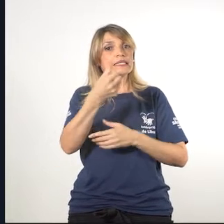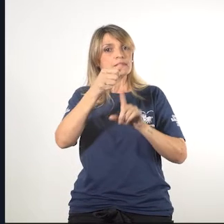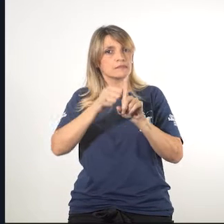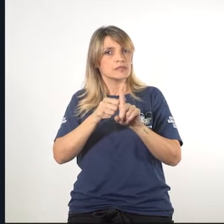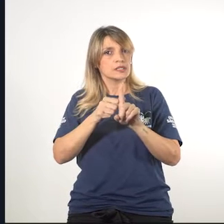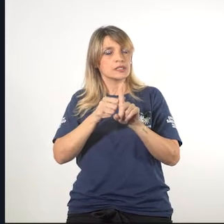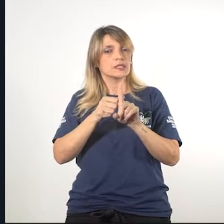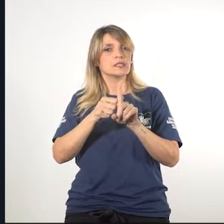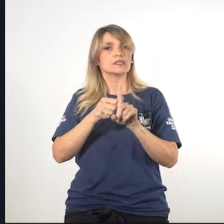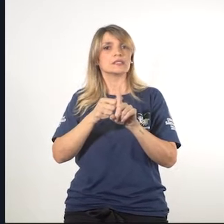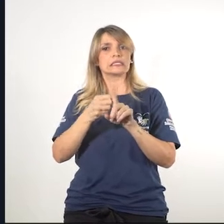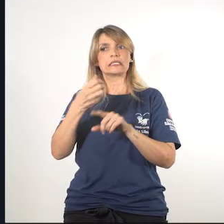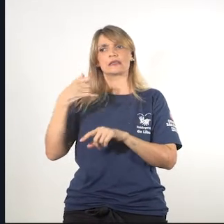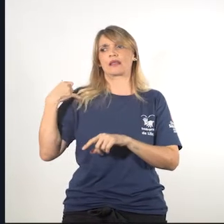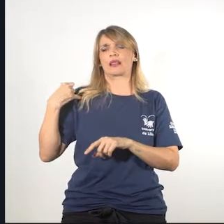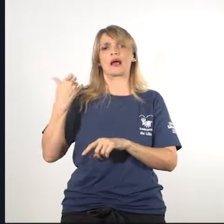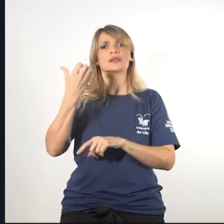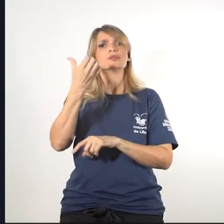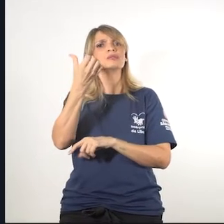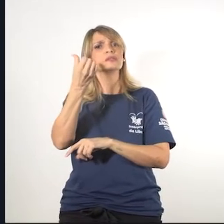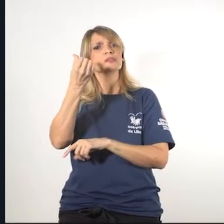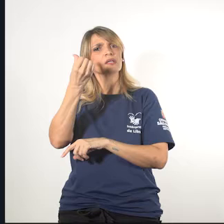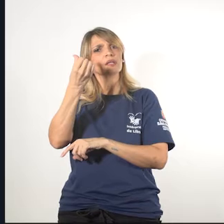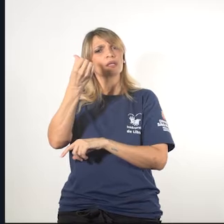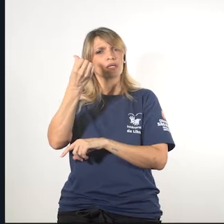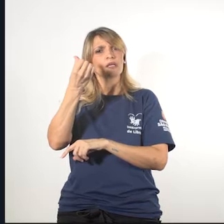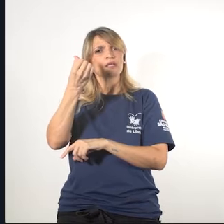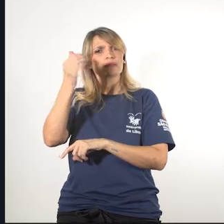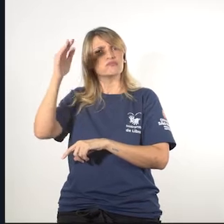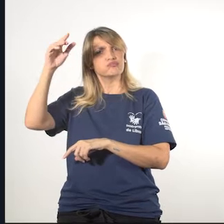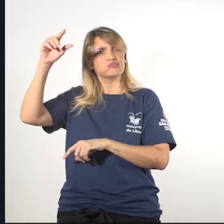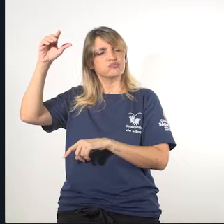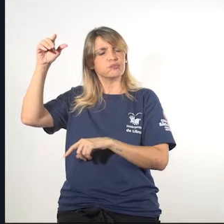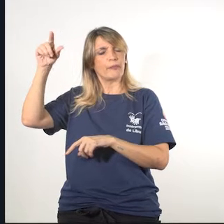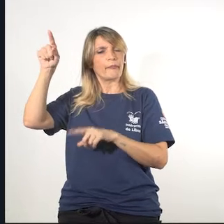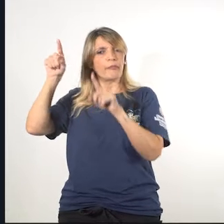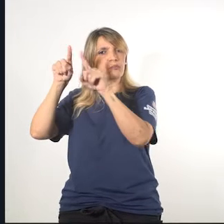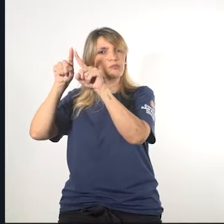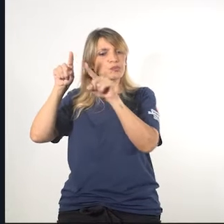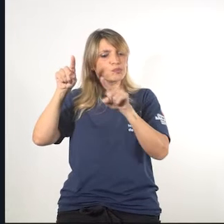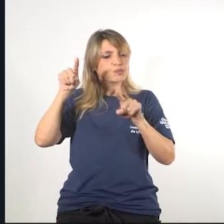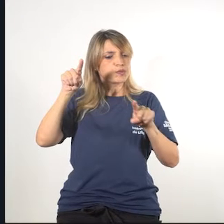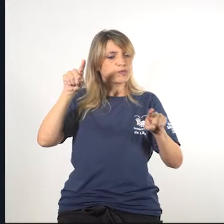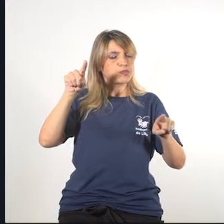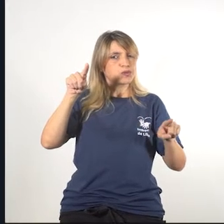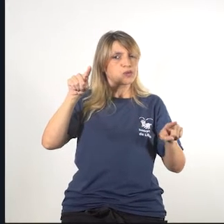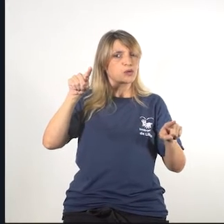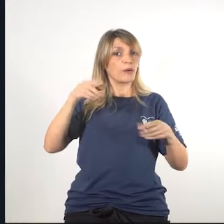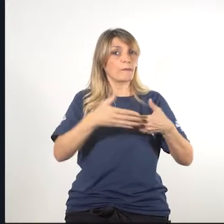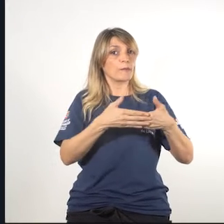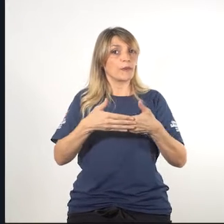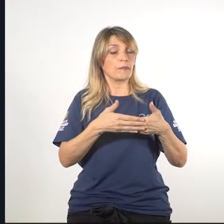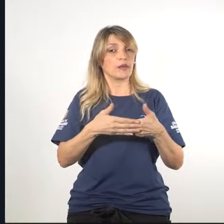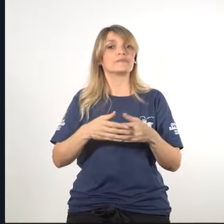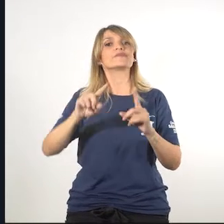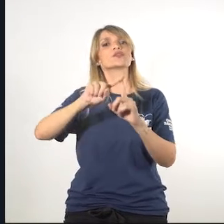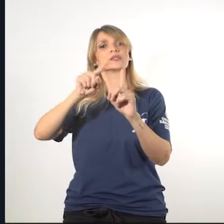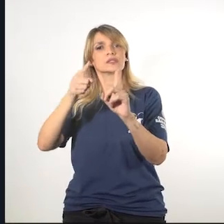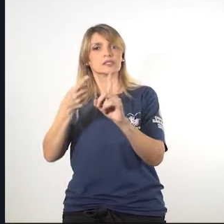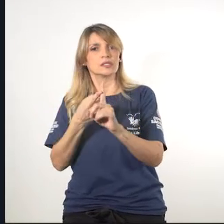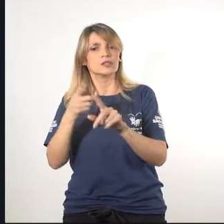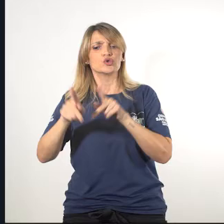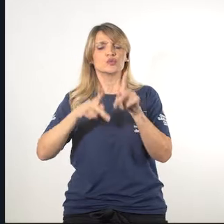de 6 anos de idade, 5 anos, 11 meses e 29 dias. Gestantes, puérperas,